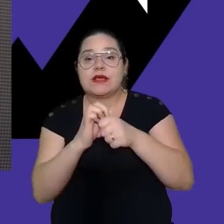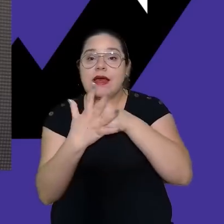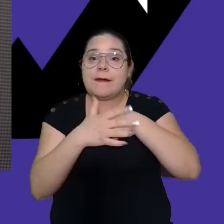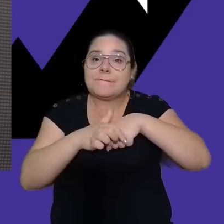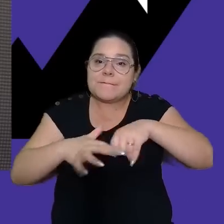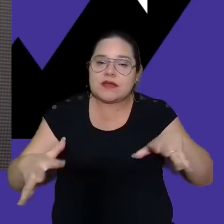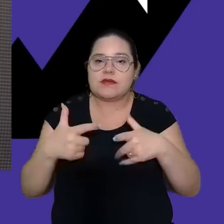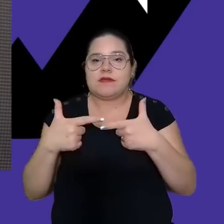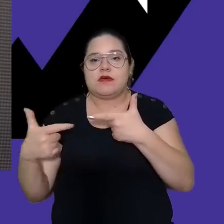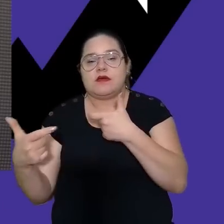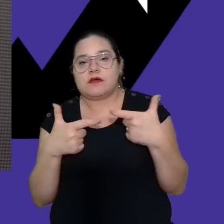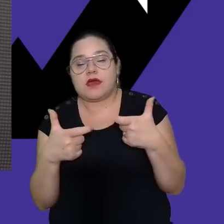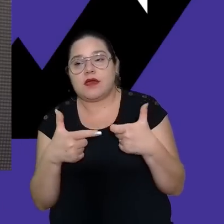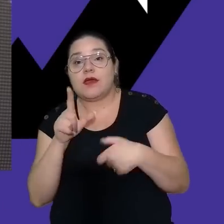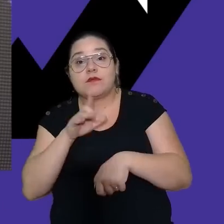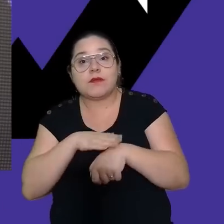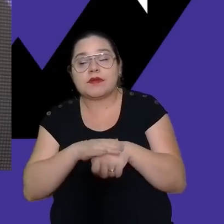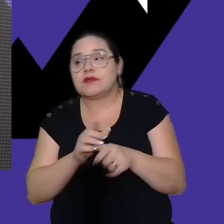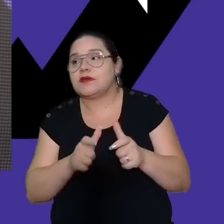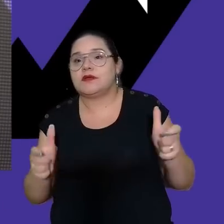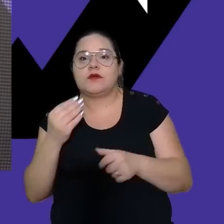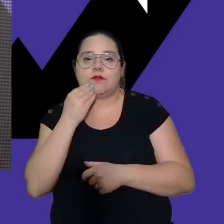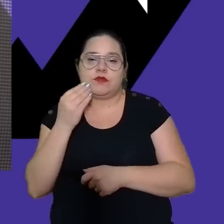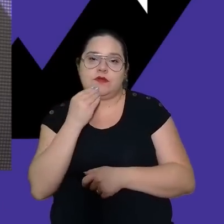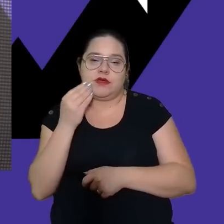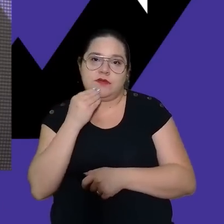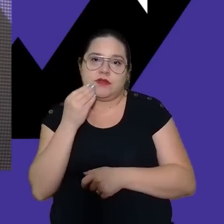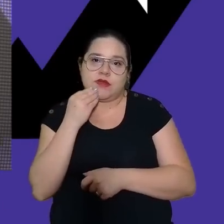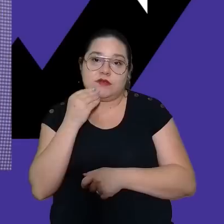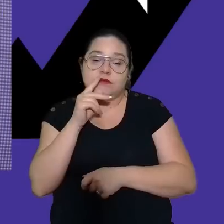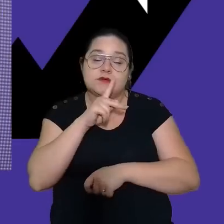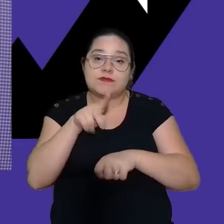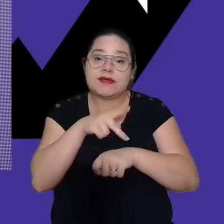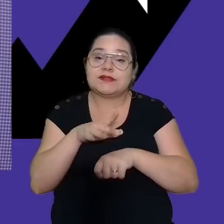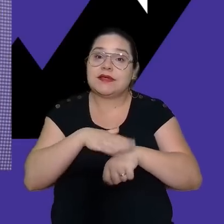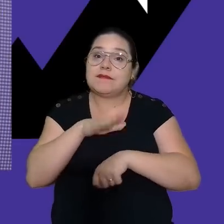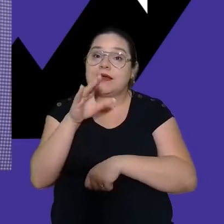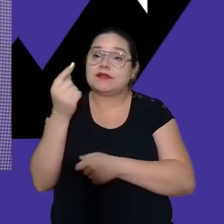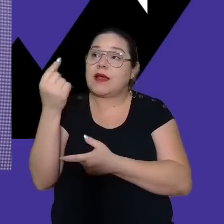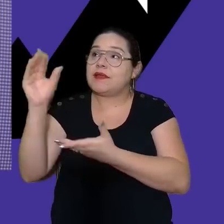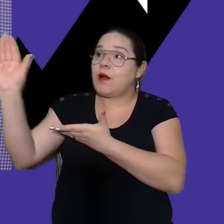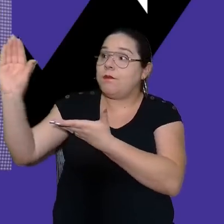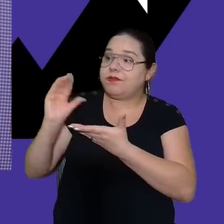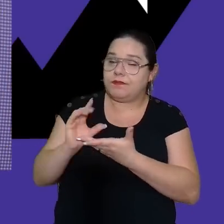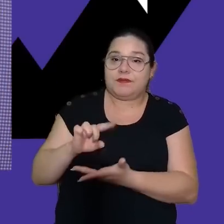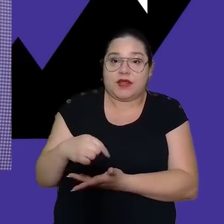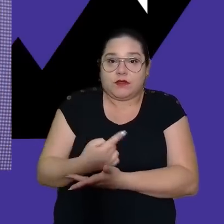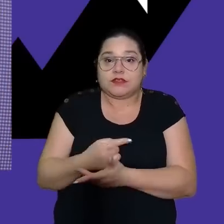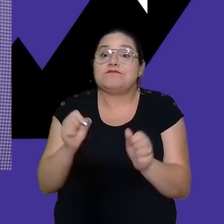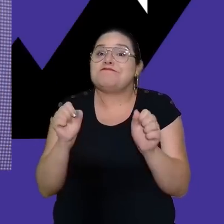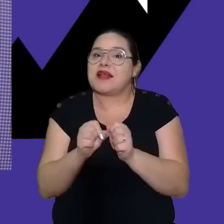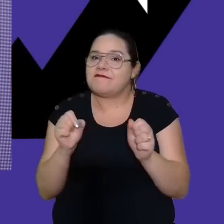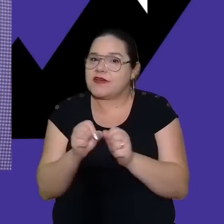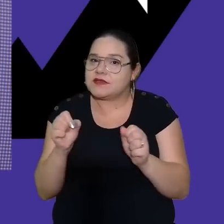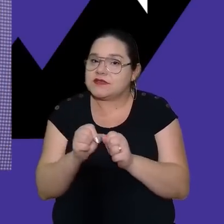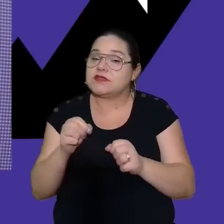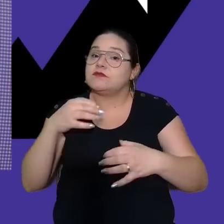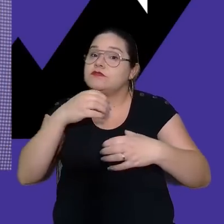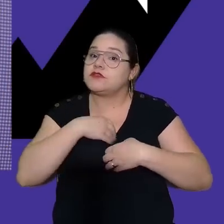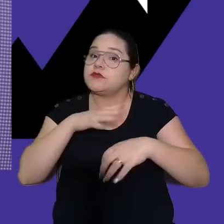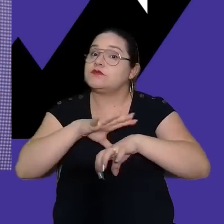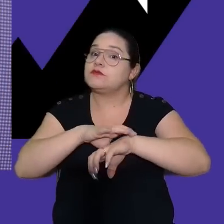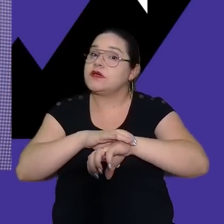de grande oportunidade que o Brasil pode ser um dos países que mais vai atrair capital para produzir de maneira sustentável,